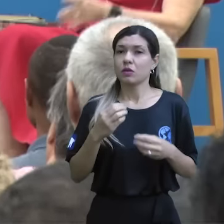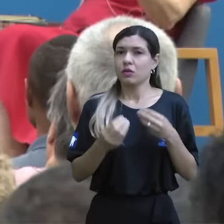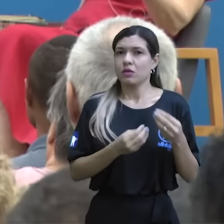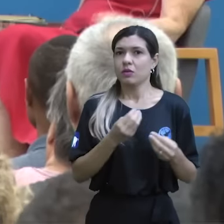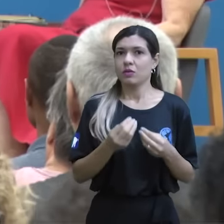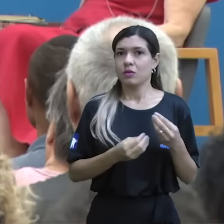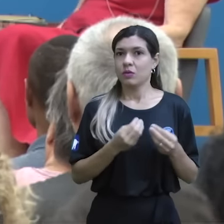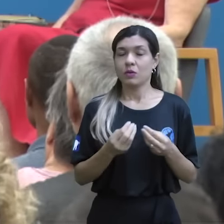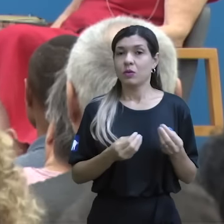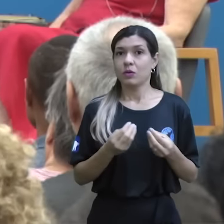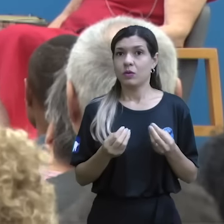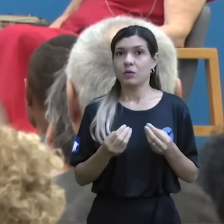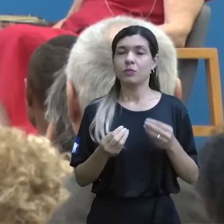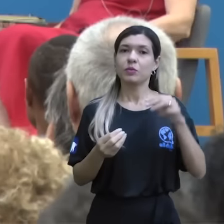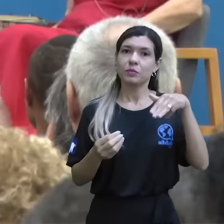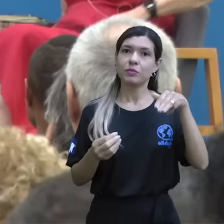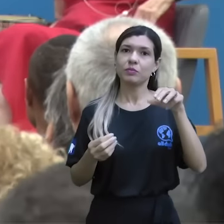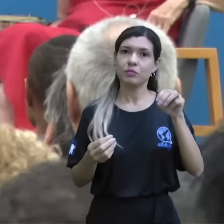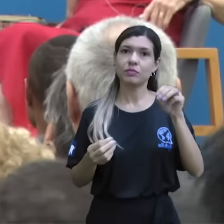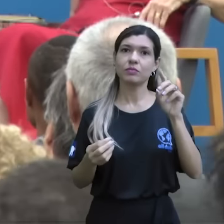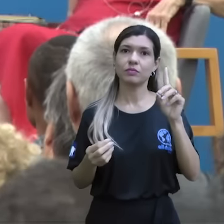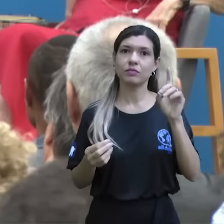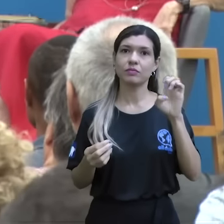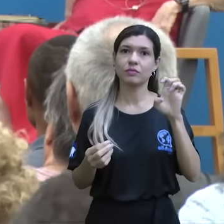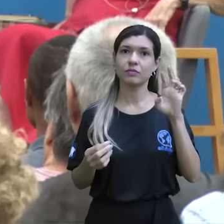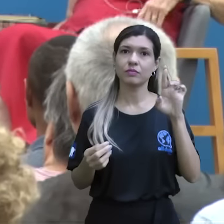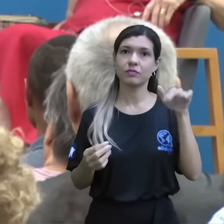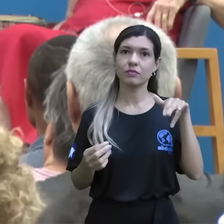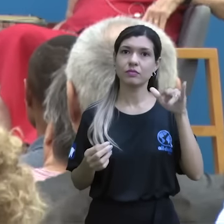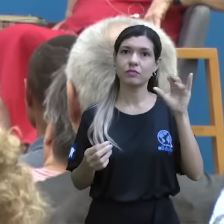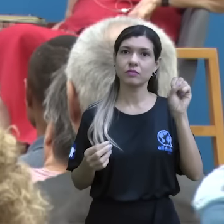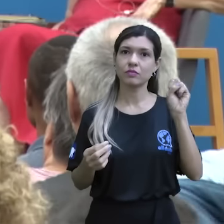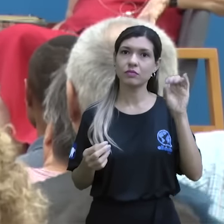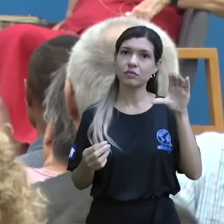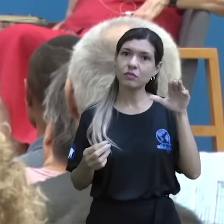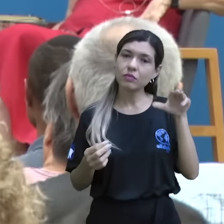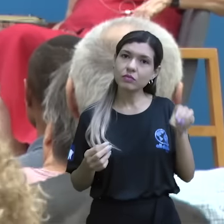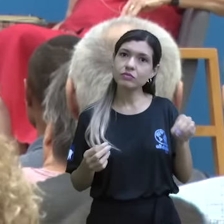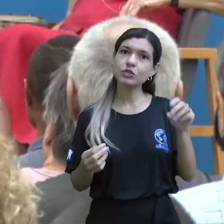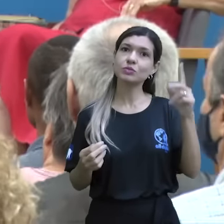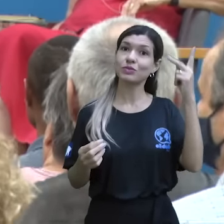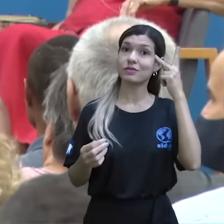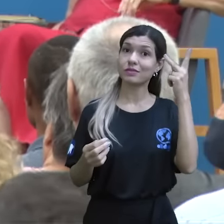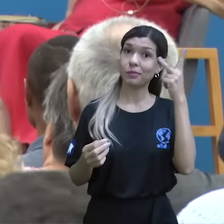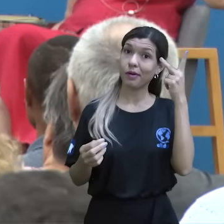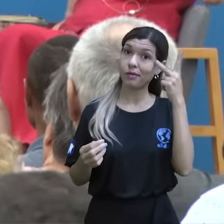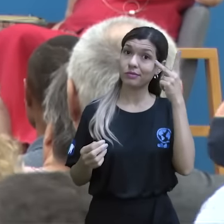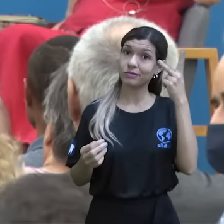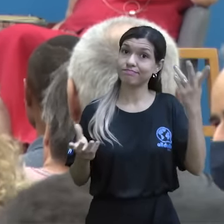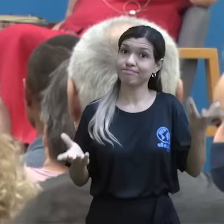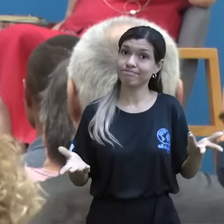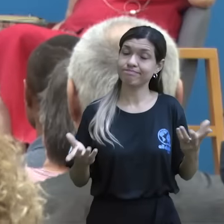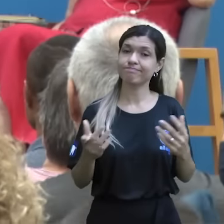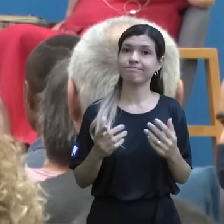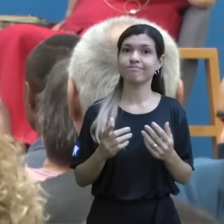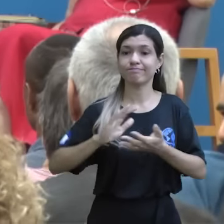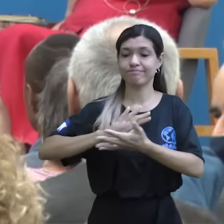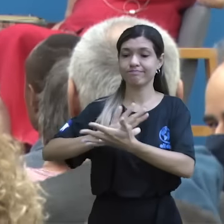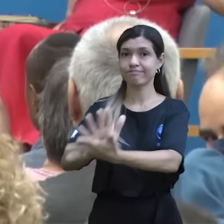estilo... Está louca para fazer já pergunta. Está... Vamos lá, gente de pergunta, vamos embora. Vai, olha quanta gente. Depois eu falo sobre isso. Quanta sobre gente. O